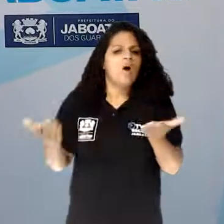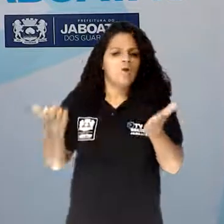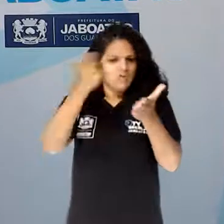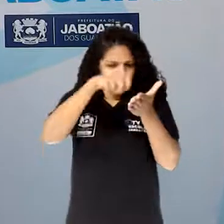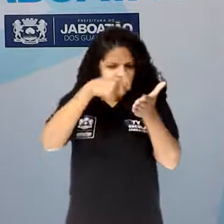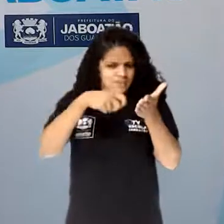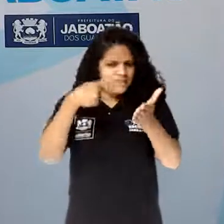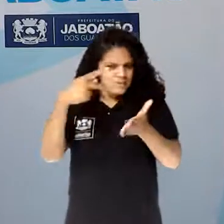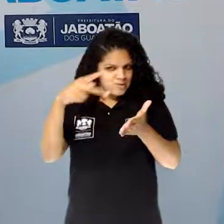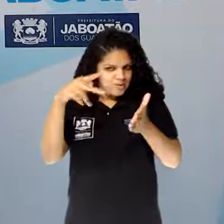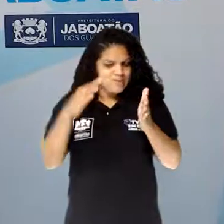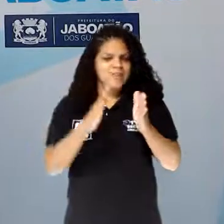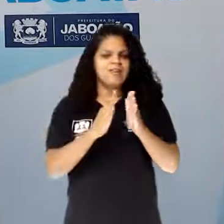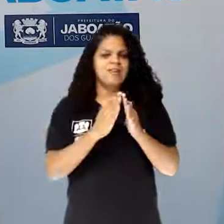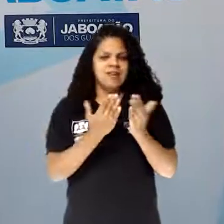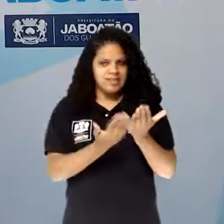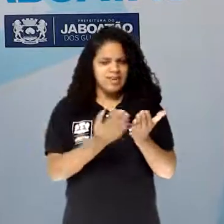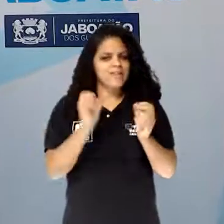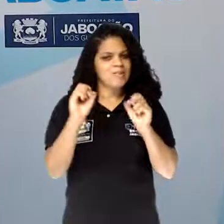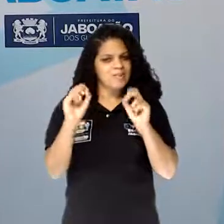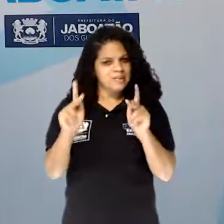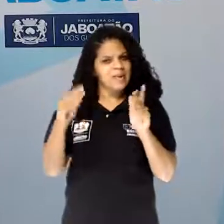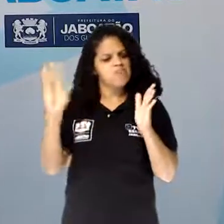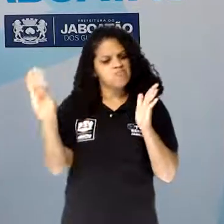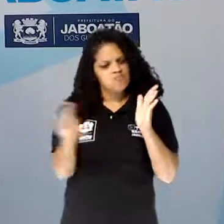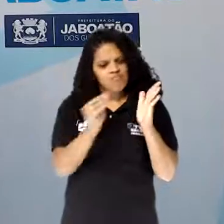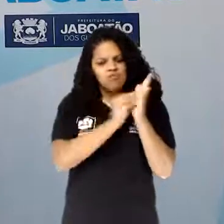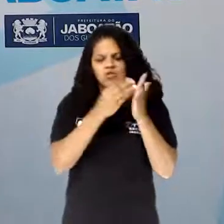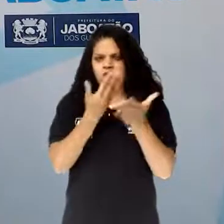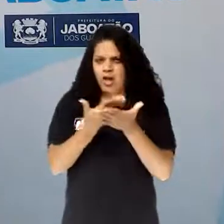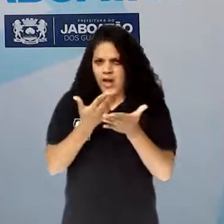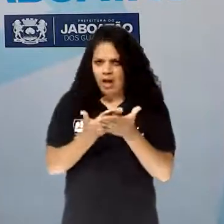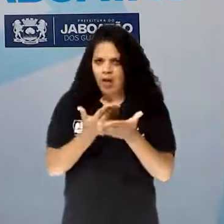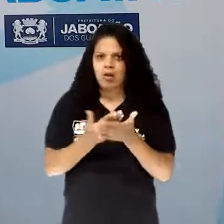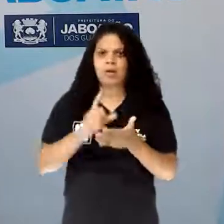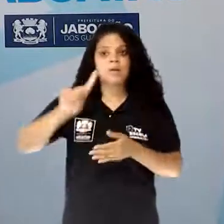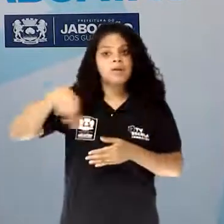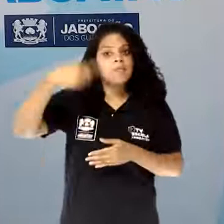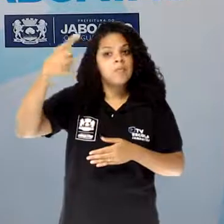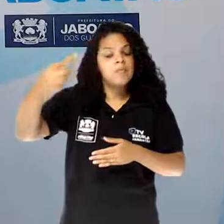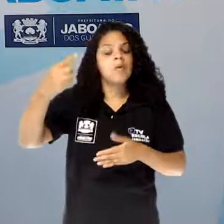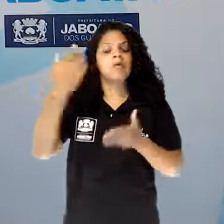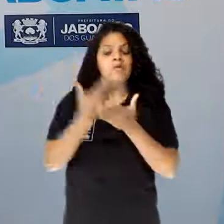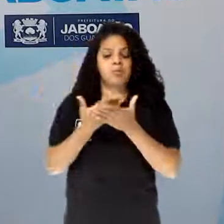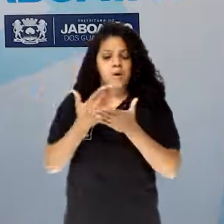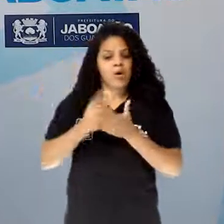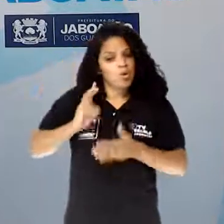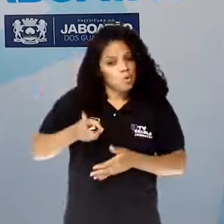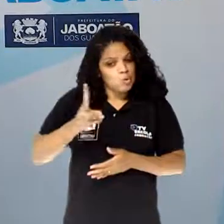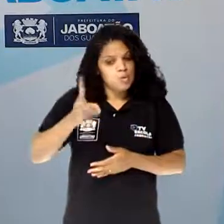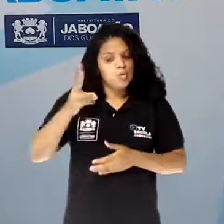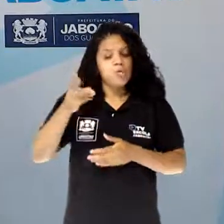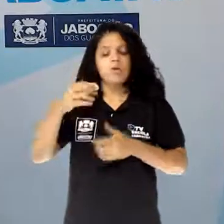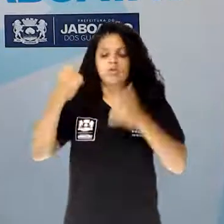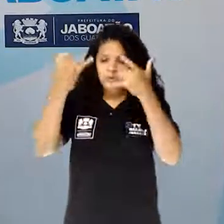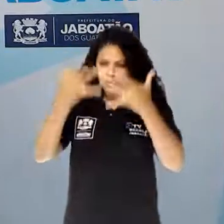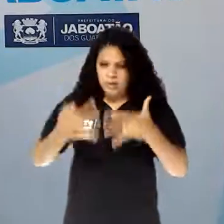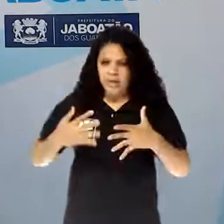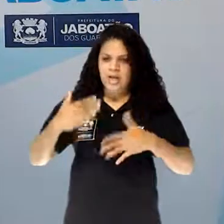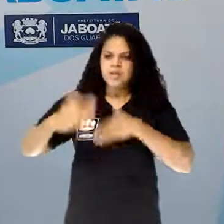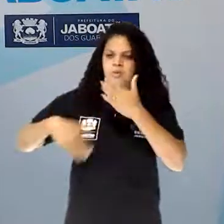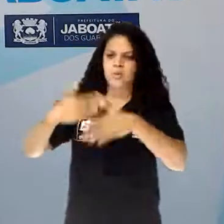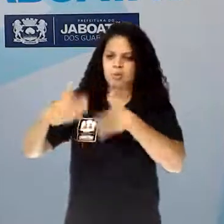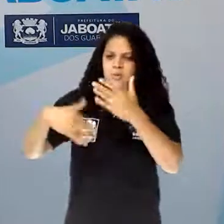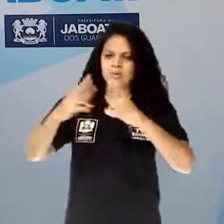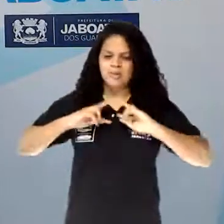teu caderno, certo? Registra a aula, porque na próxima aula a gente continua a falar sobre a reprodução